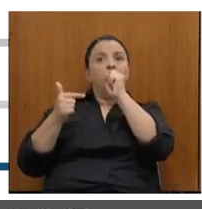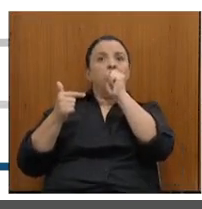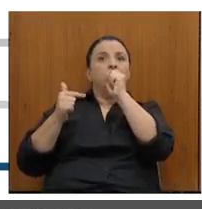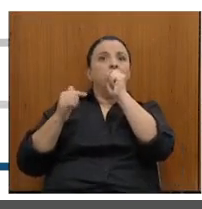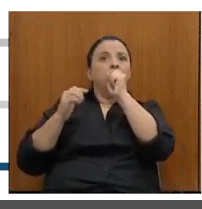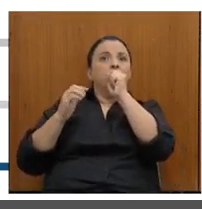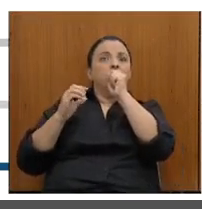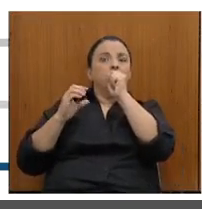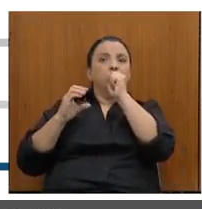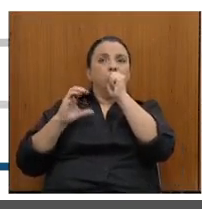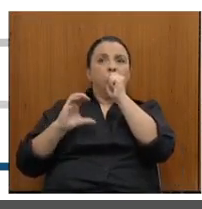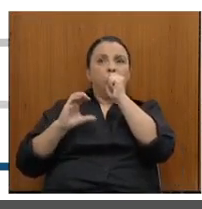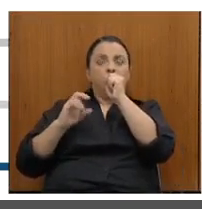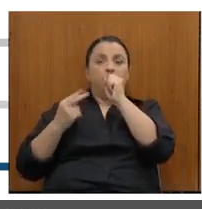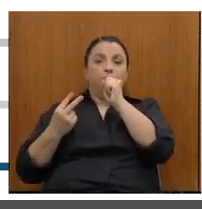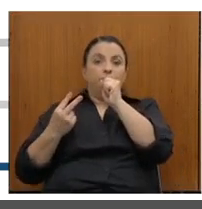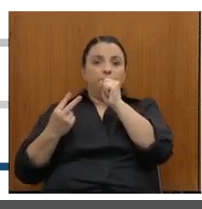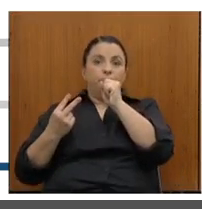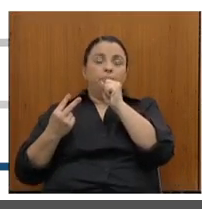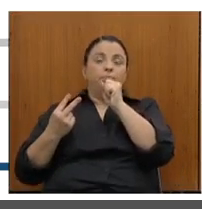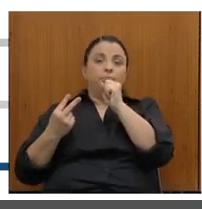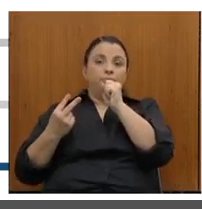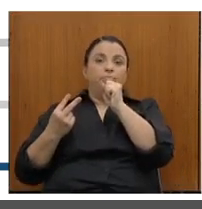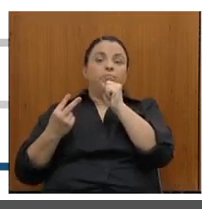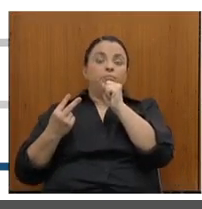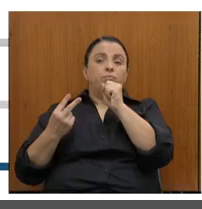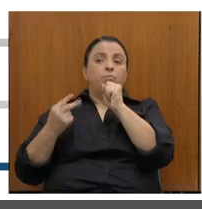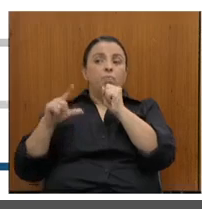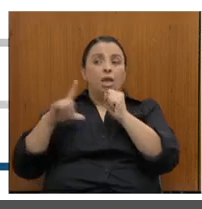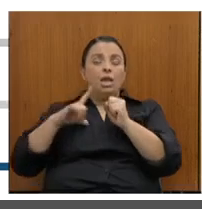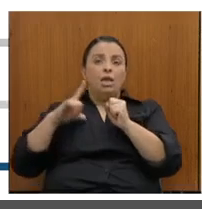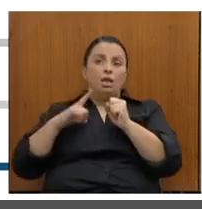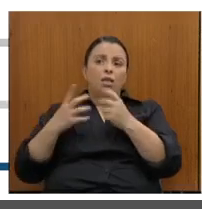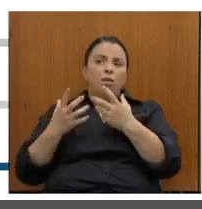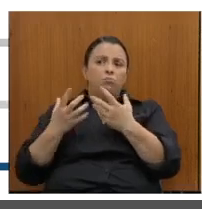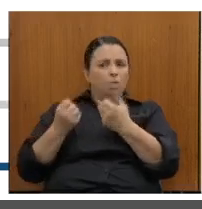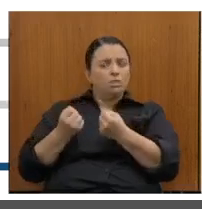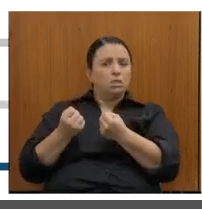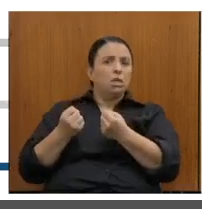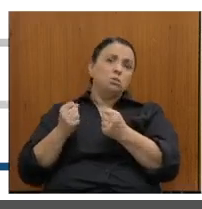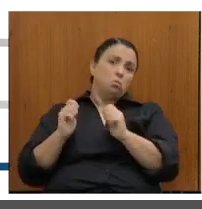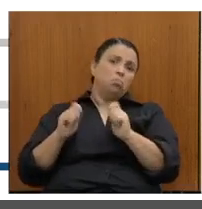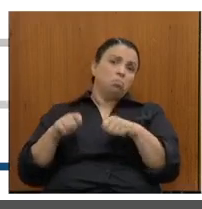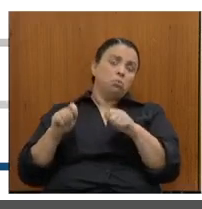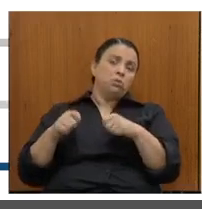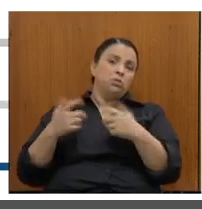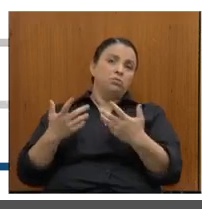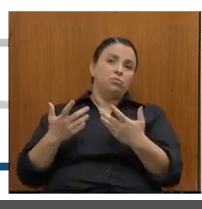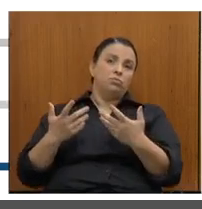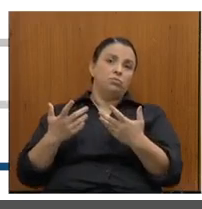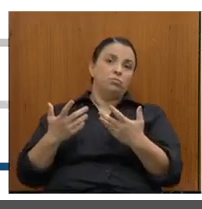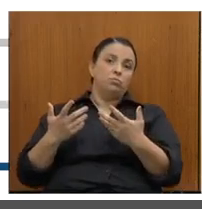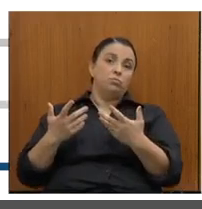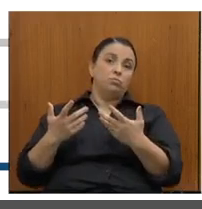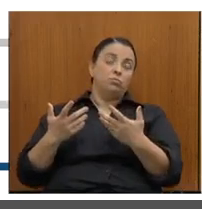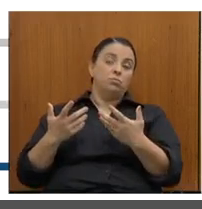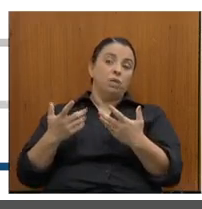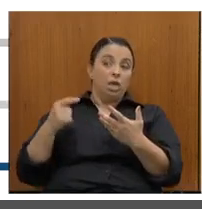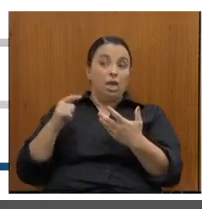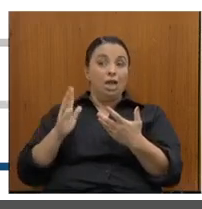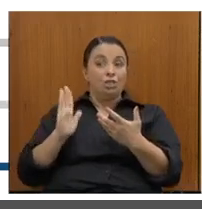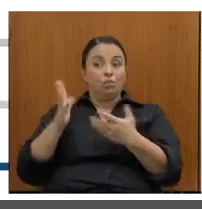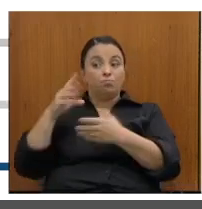uma baixa aceitação social porque você vai produzir hidrogênio de alguma coisa que já é cheia de carbono